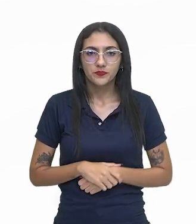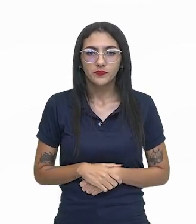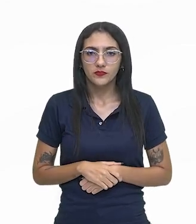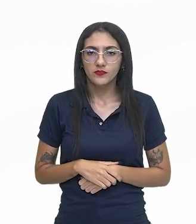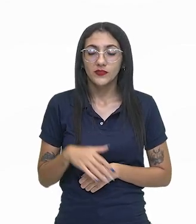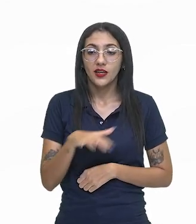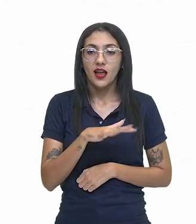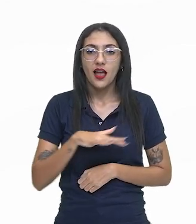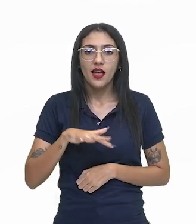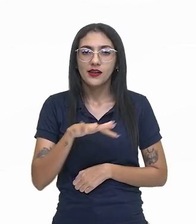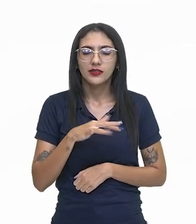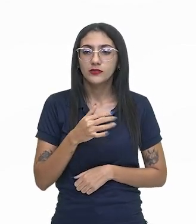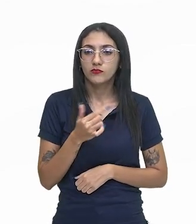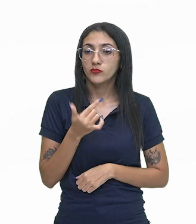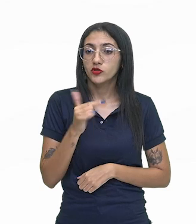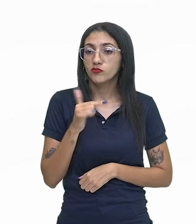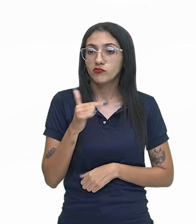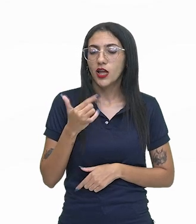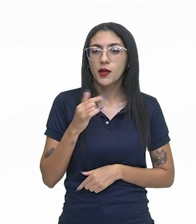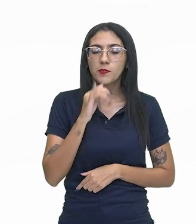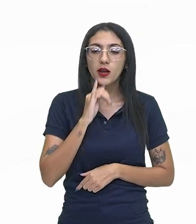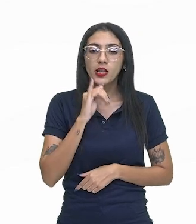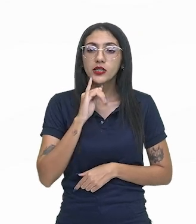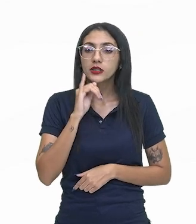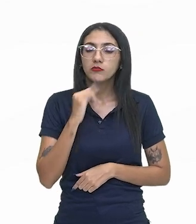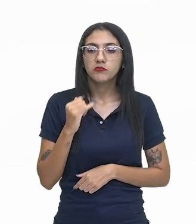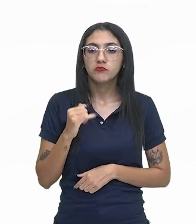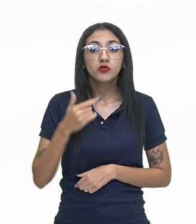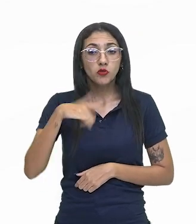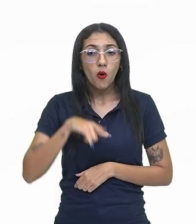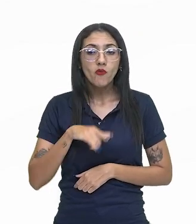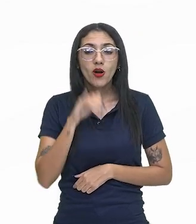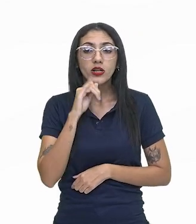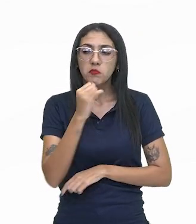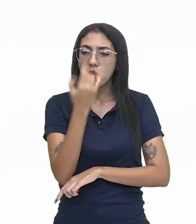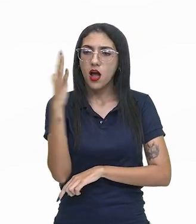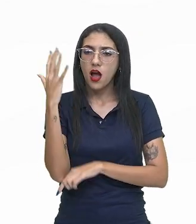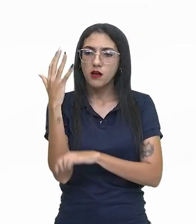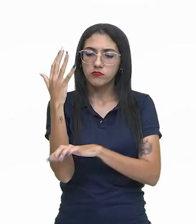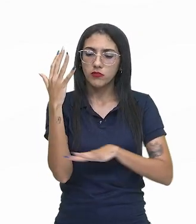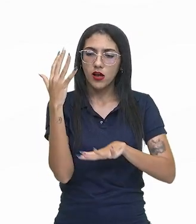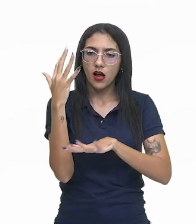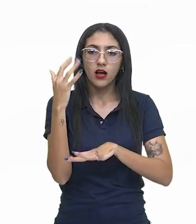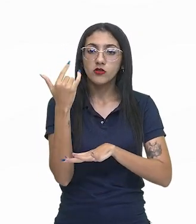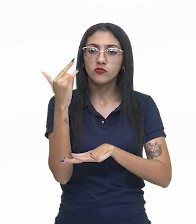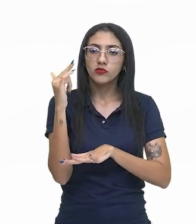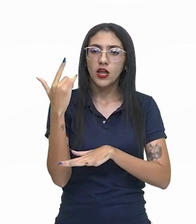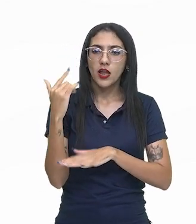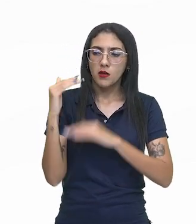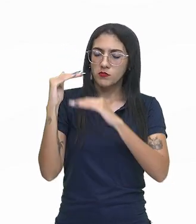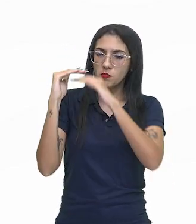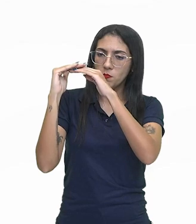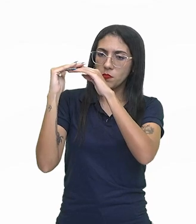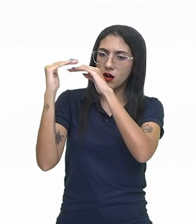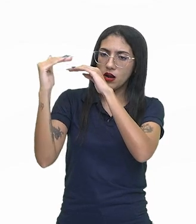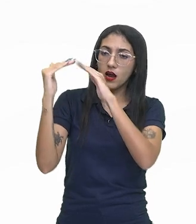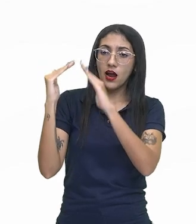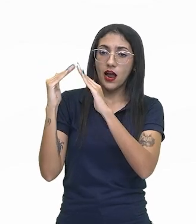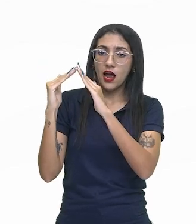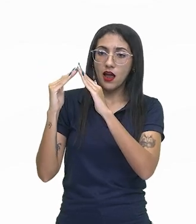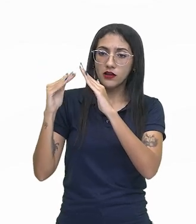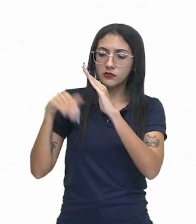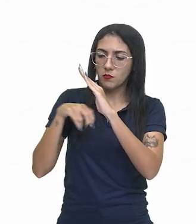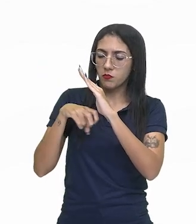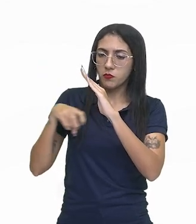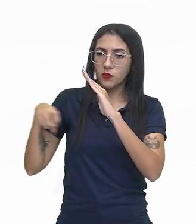sem assentos, né? Você tem ali uma área que é pública, uma praça, por exemplo, sem áreas cobertas, sem nenhuma área coberta, paradas de ônibus,